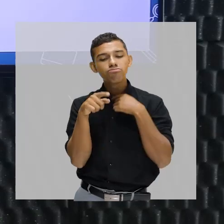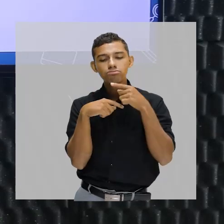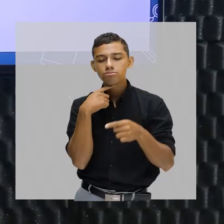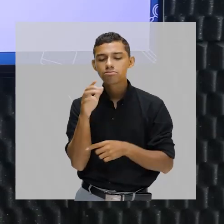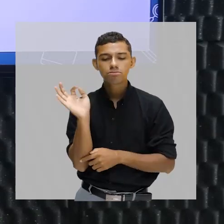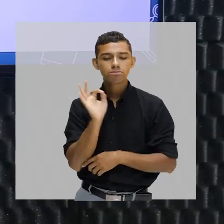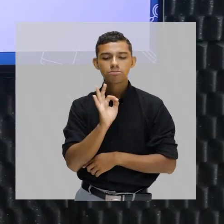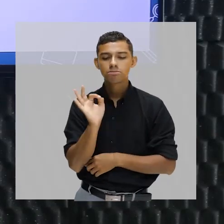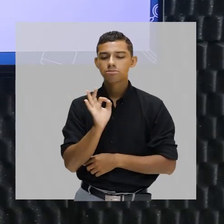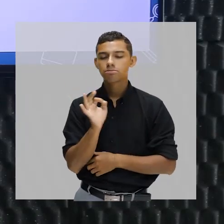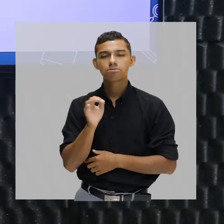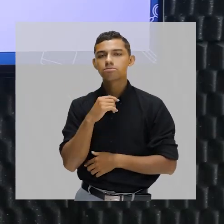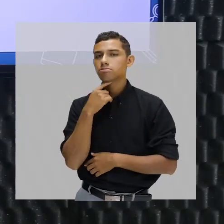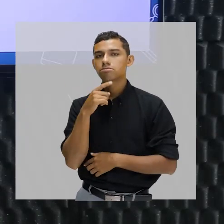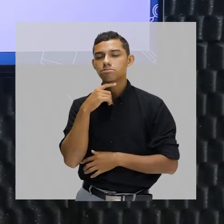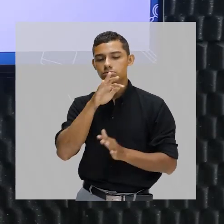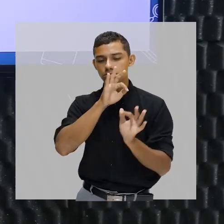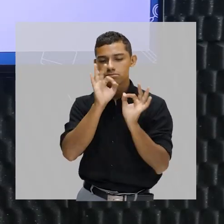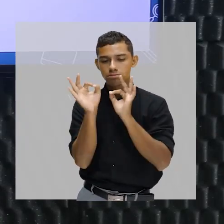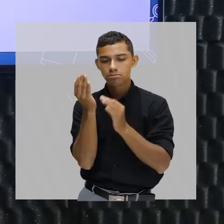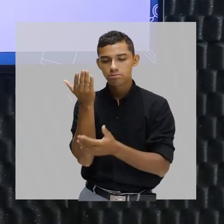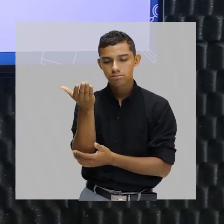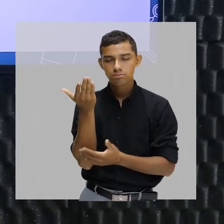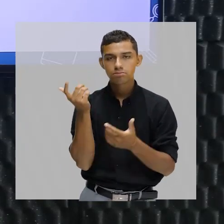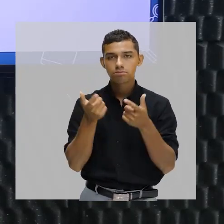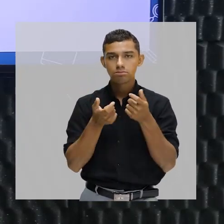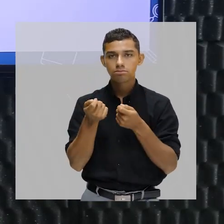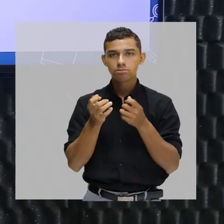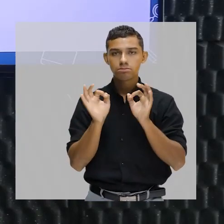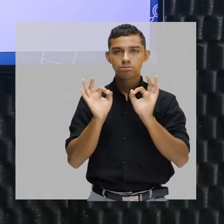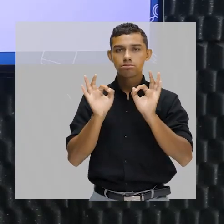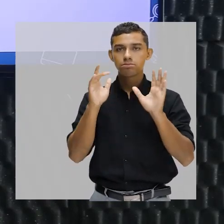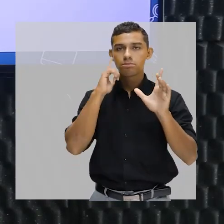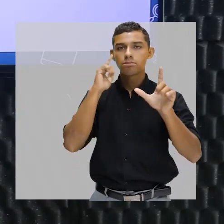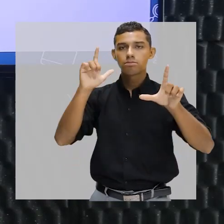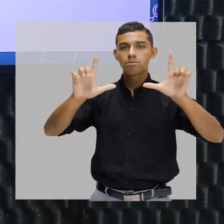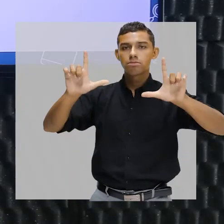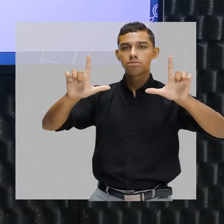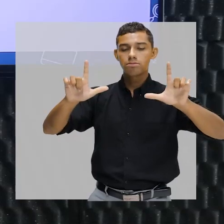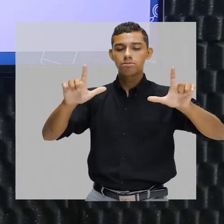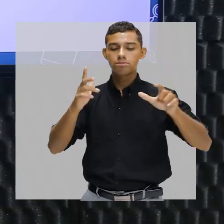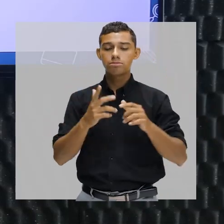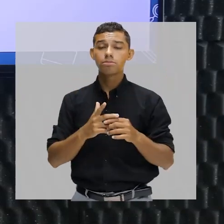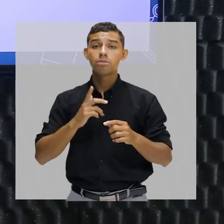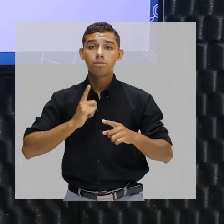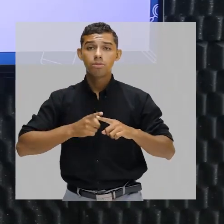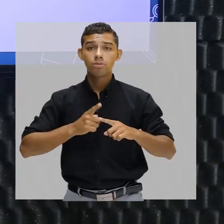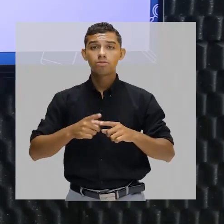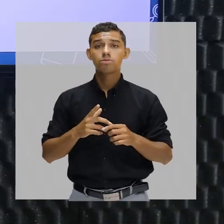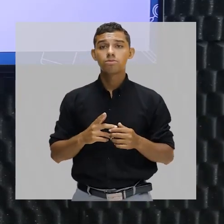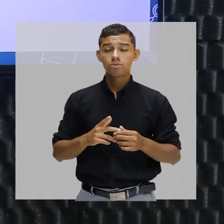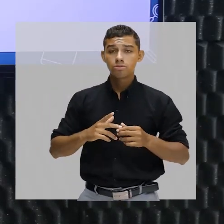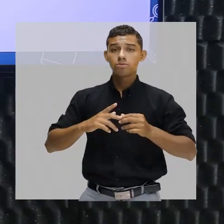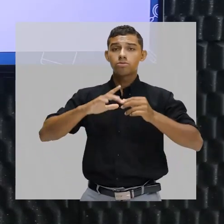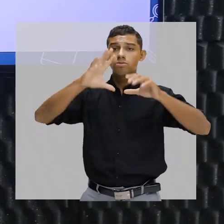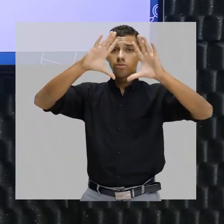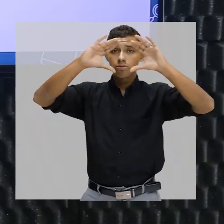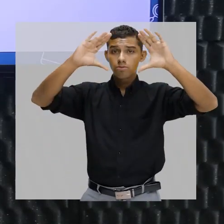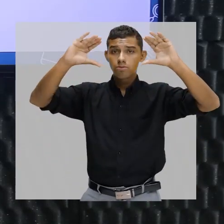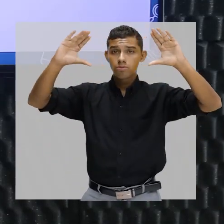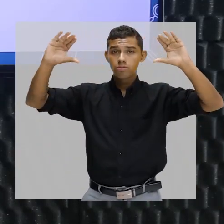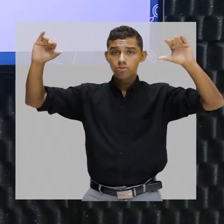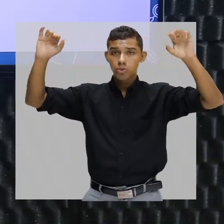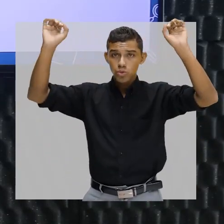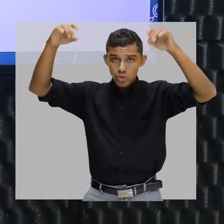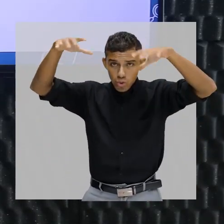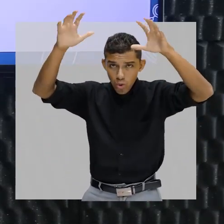consegue assistir aquilo que está programado. Justamente por conta da quantidade de nuvens carregadas que vai atrapalhar